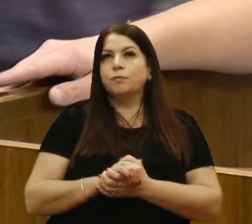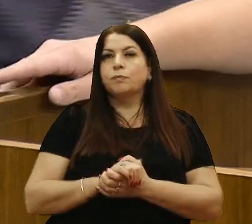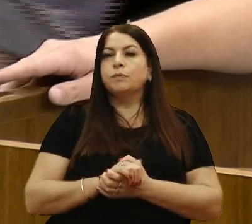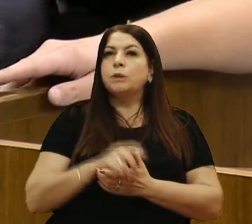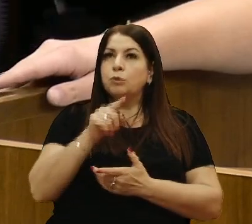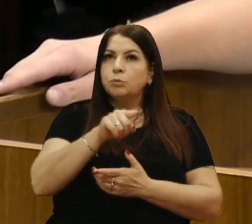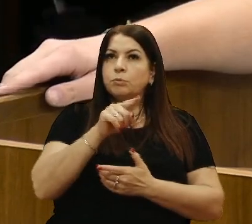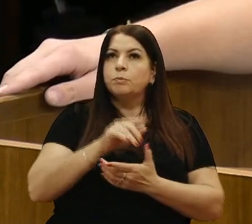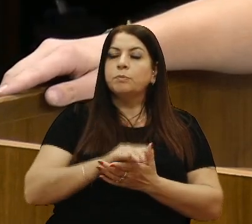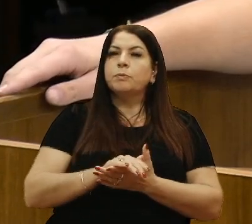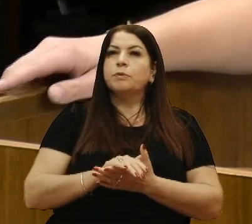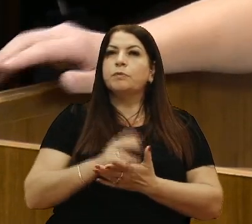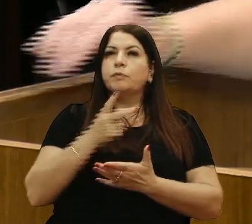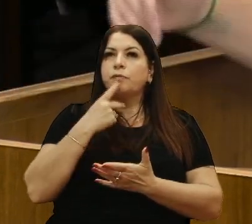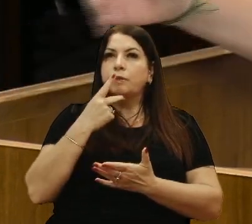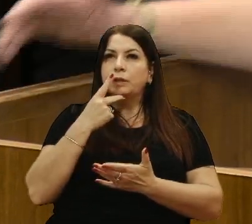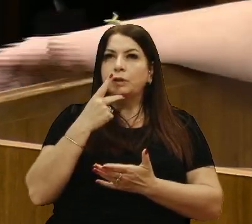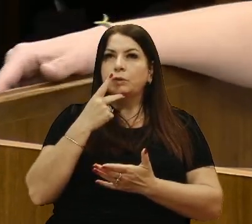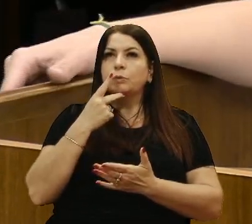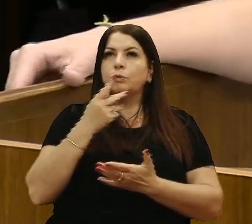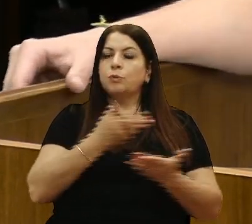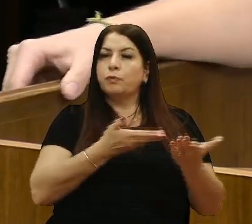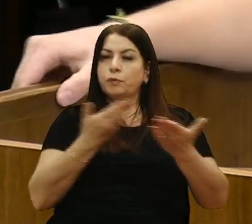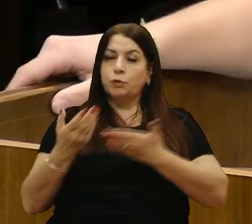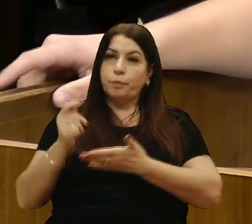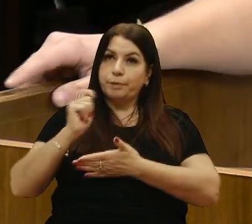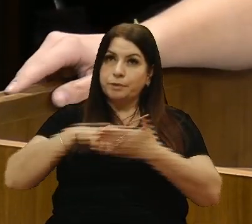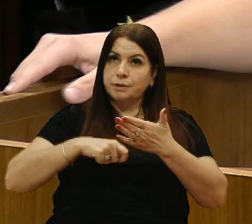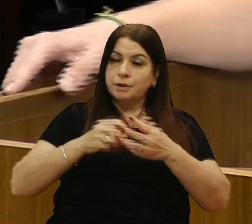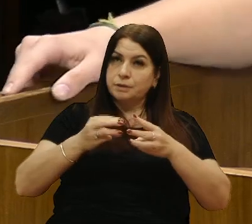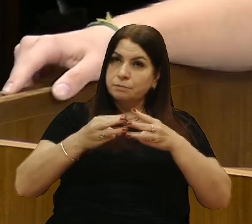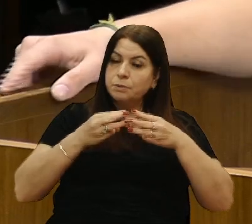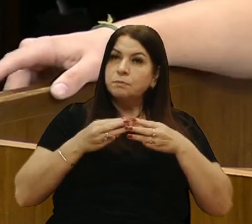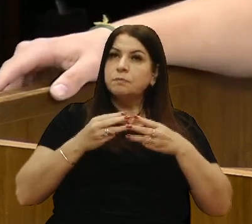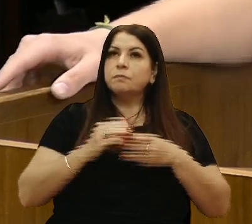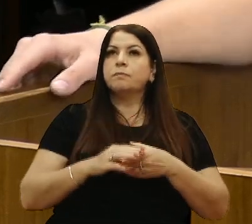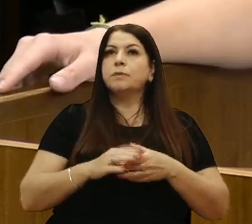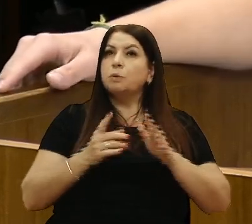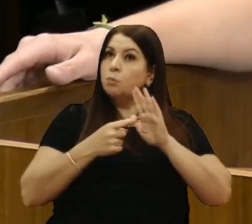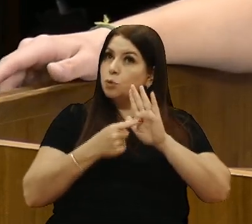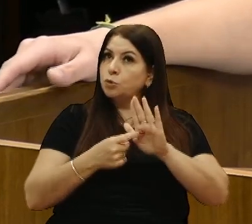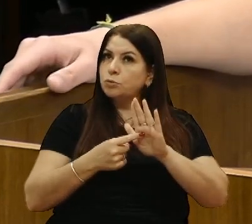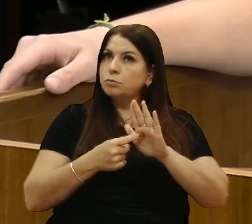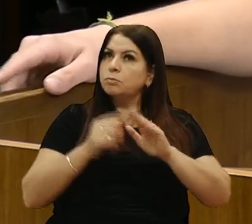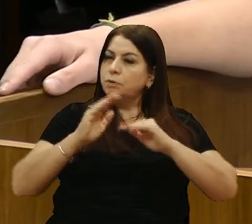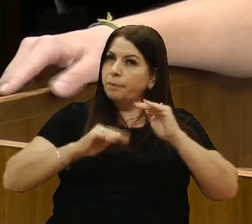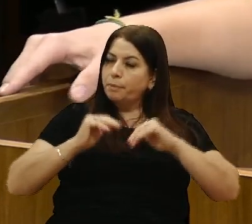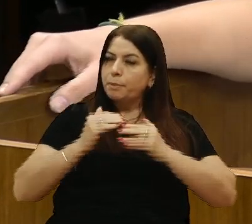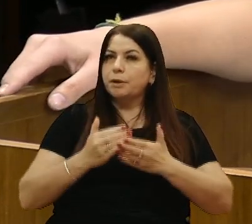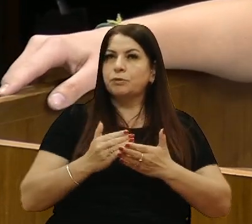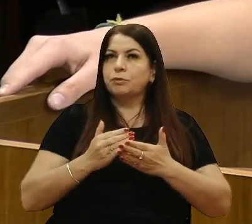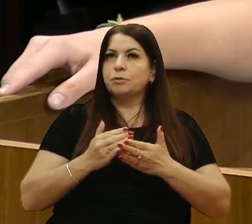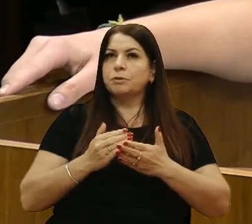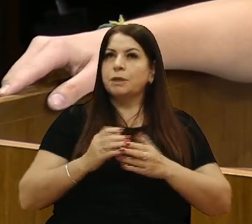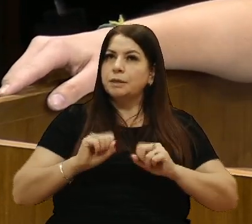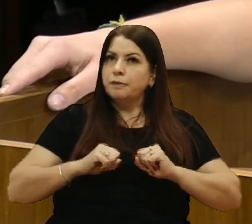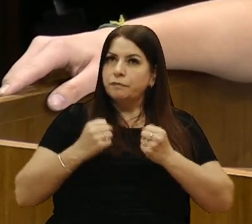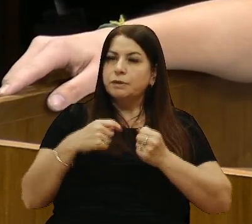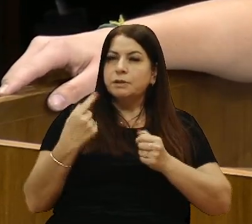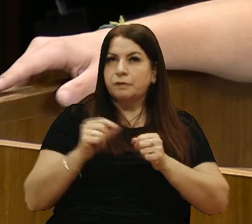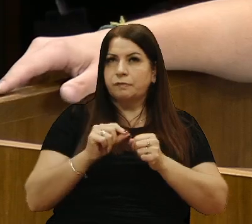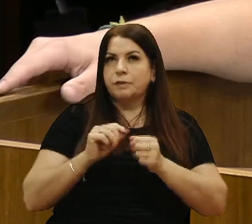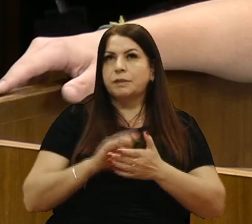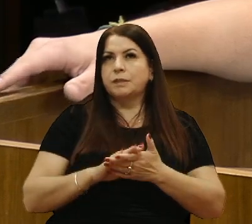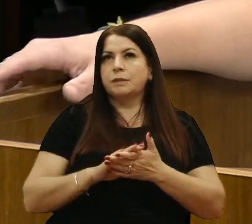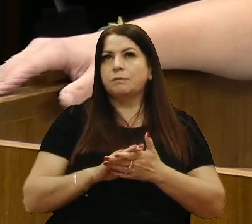como o senhor manifestou, né, e nos convidou para assinar essa moção, demonstrou na prática as defesas que nós